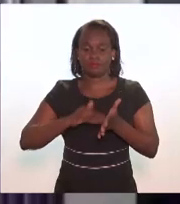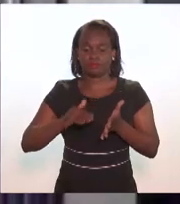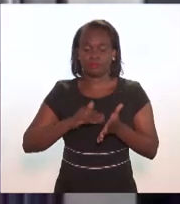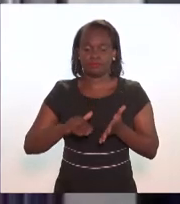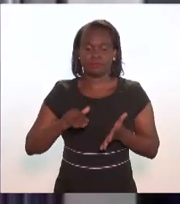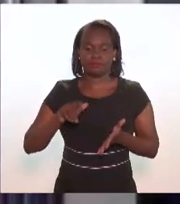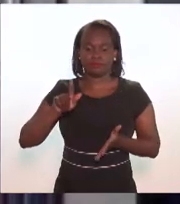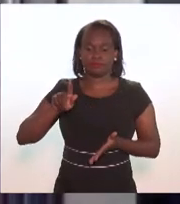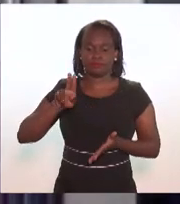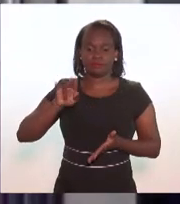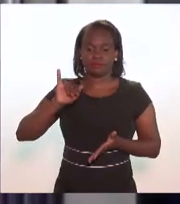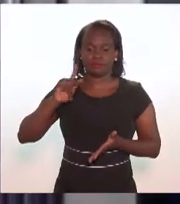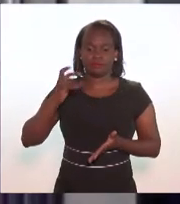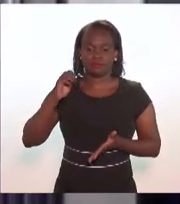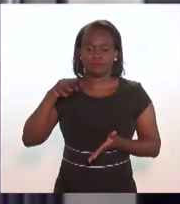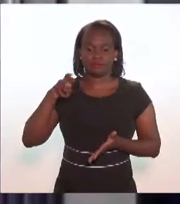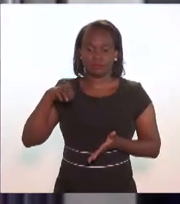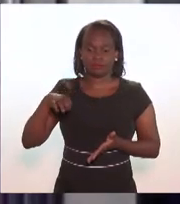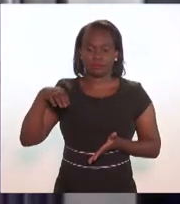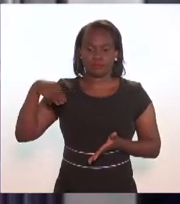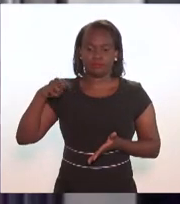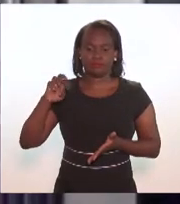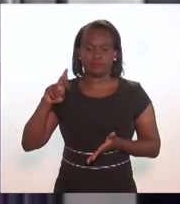secretário Guilherme Messer,